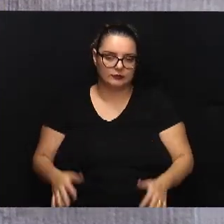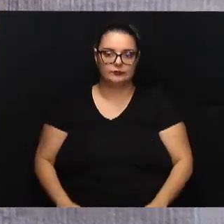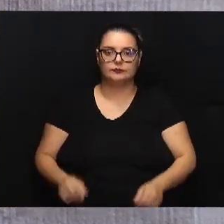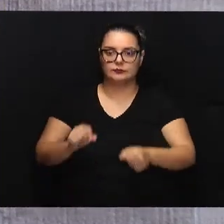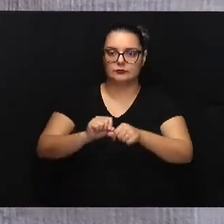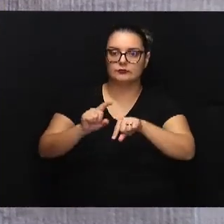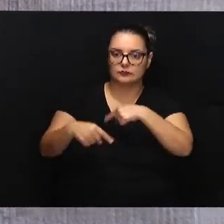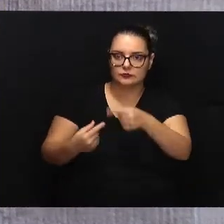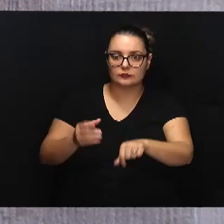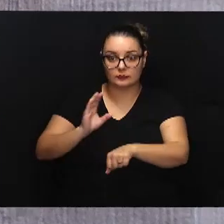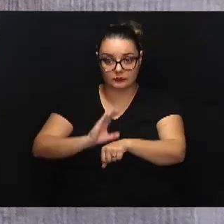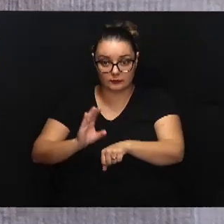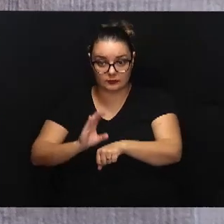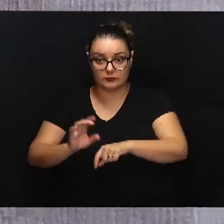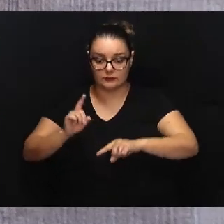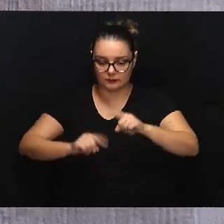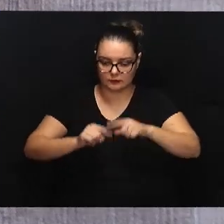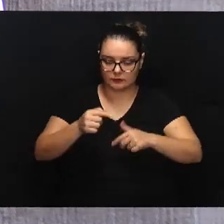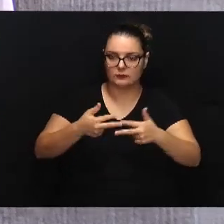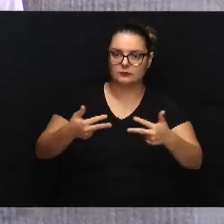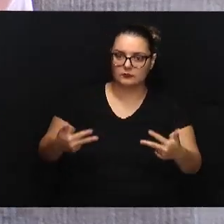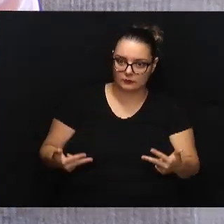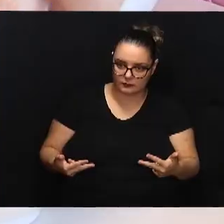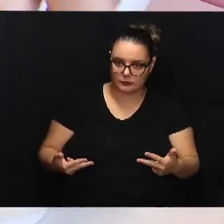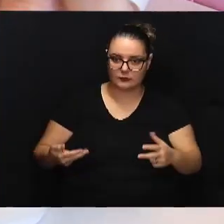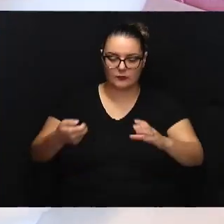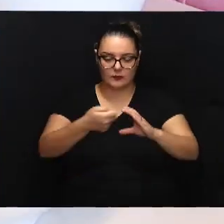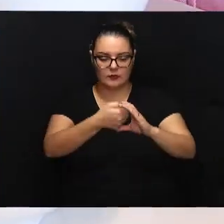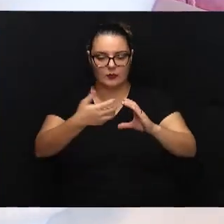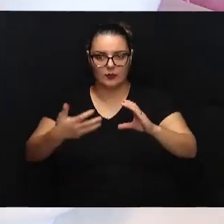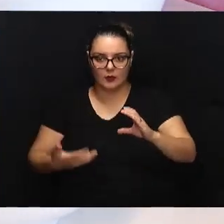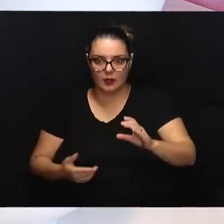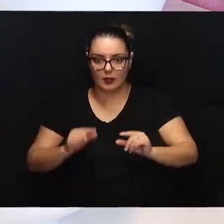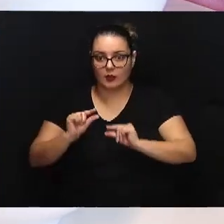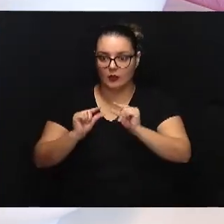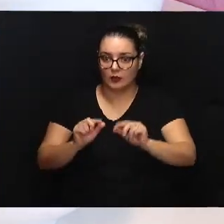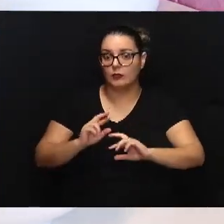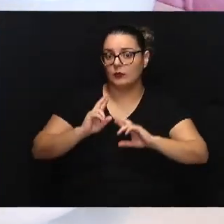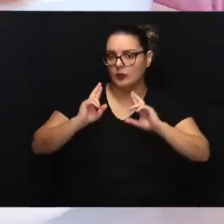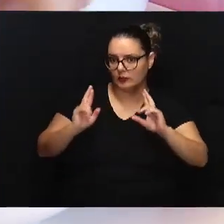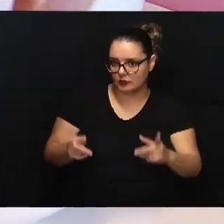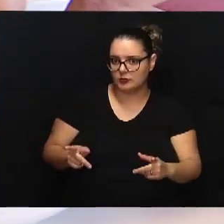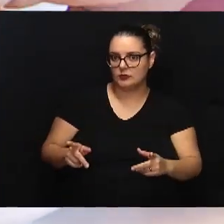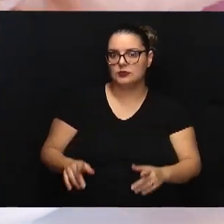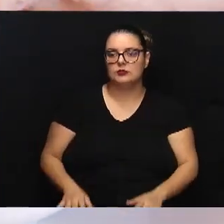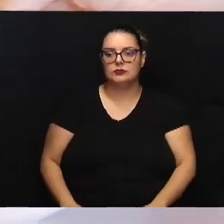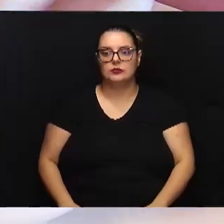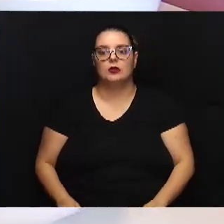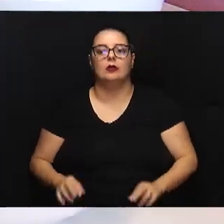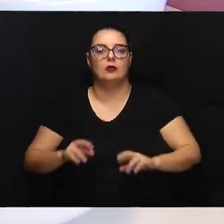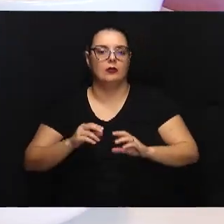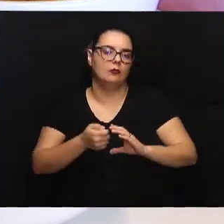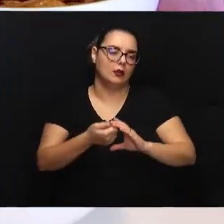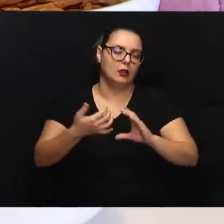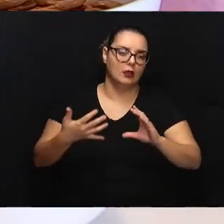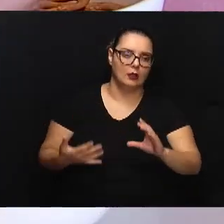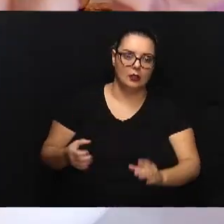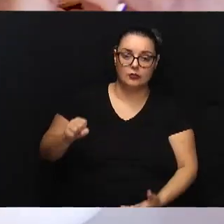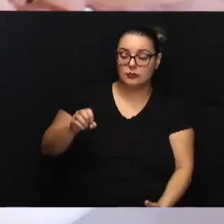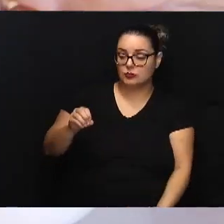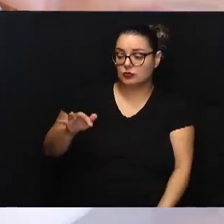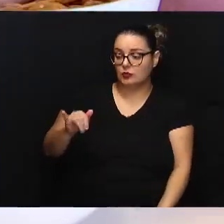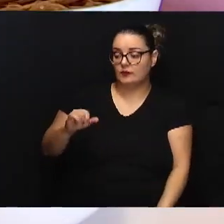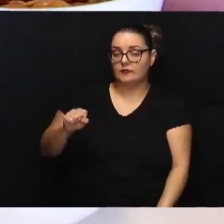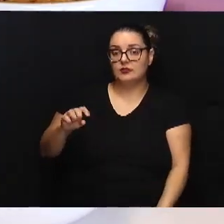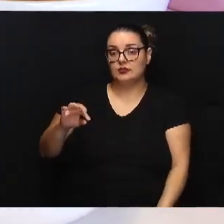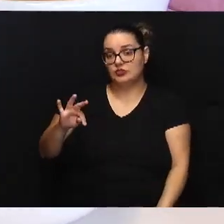produtos, eles têm, assim, uma característica um pouco diferente, né, uma característica, assim, de sofisticação maior, né,